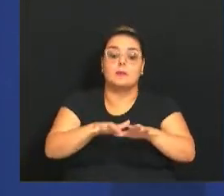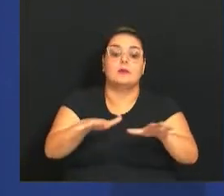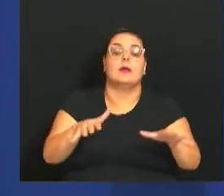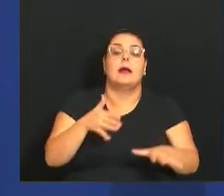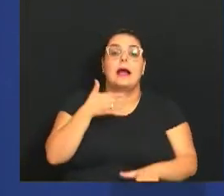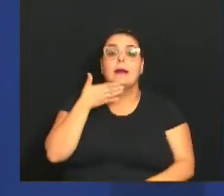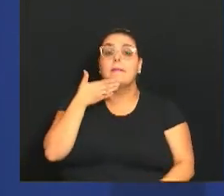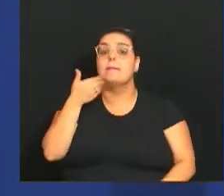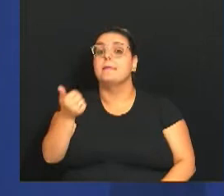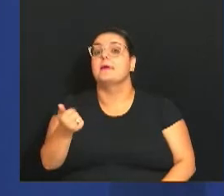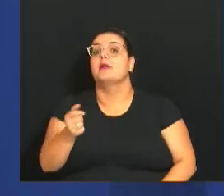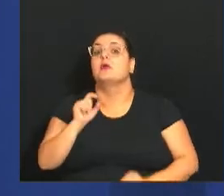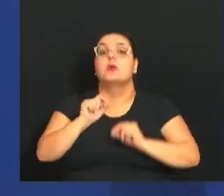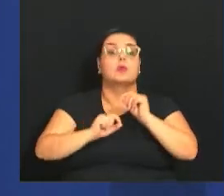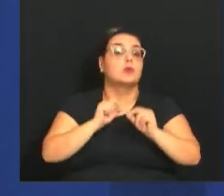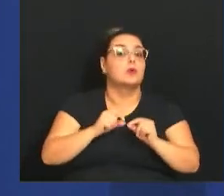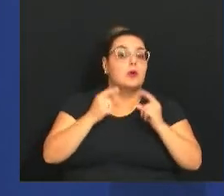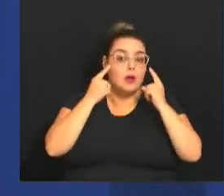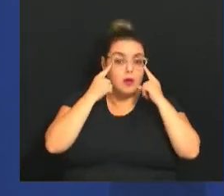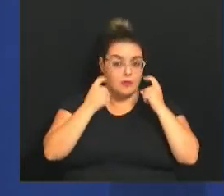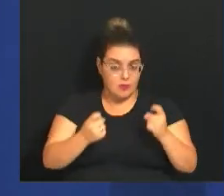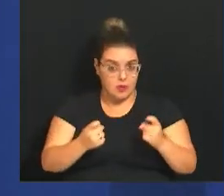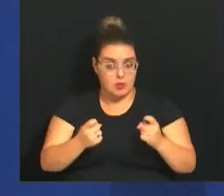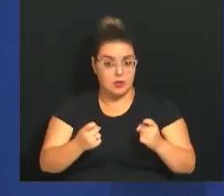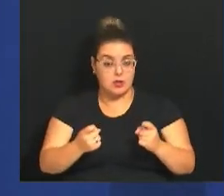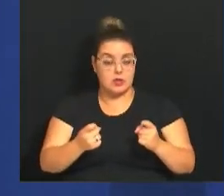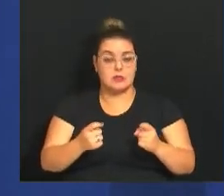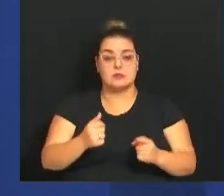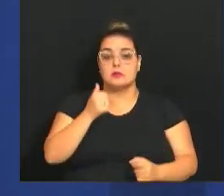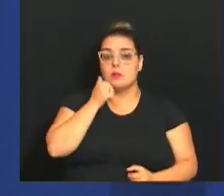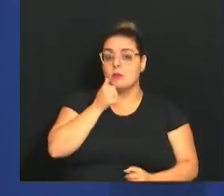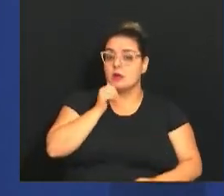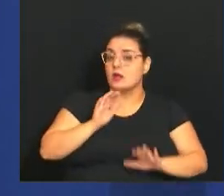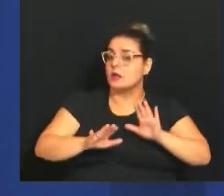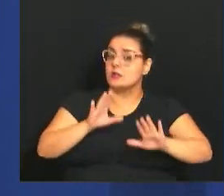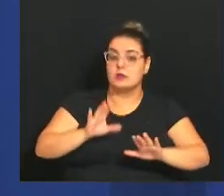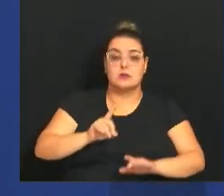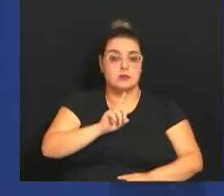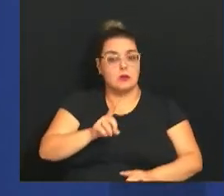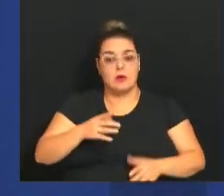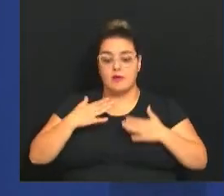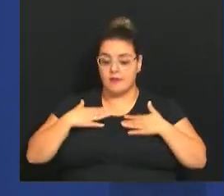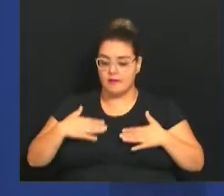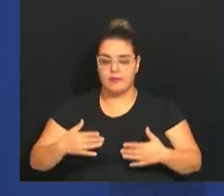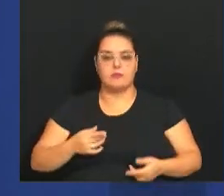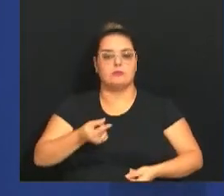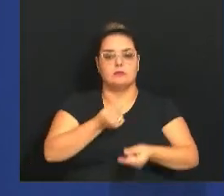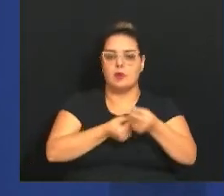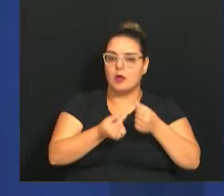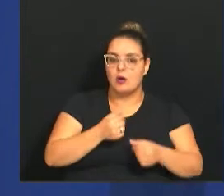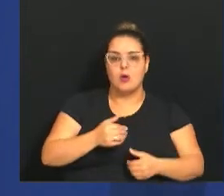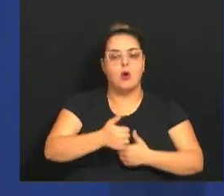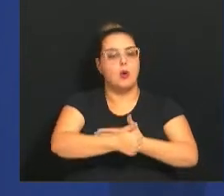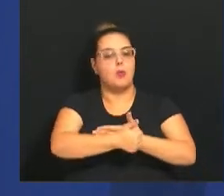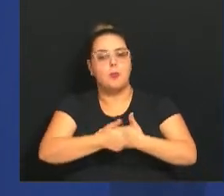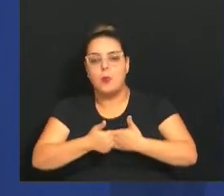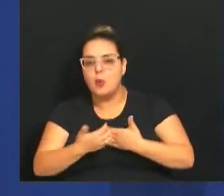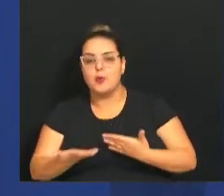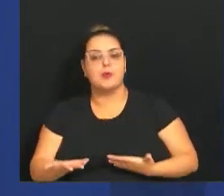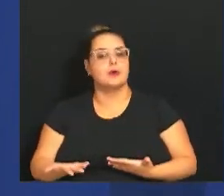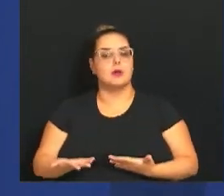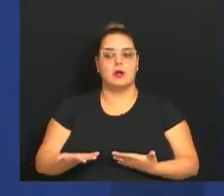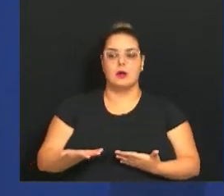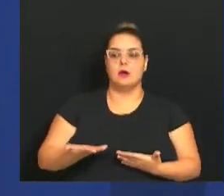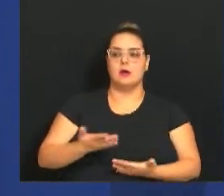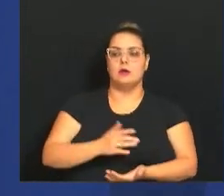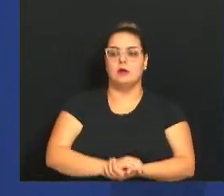que é essa violência contra a mulher, que não necessariamente é violência física, mas passa pela patrimonial, moral, e